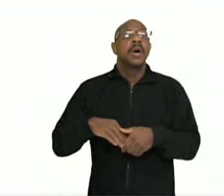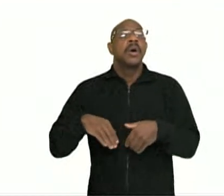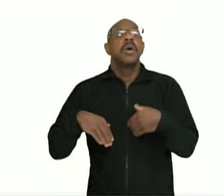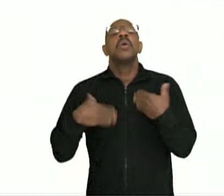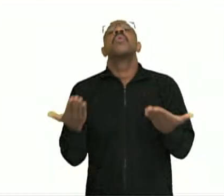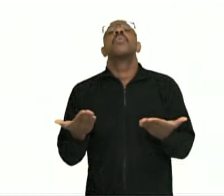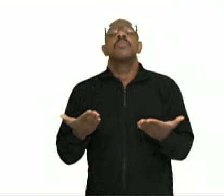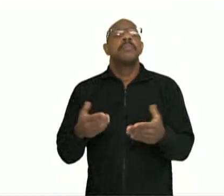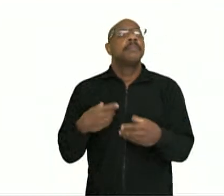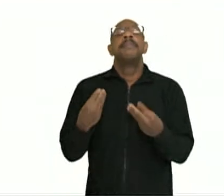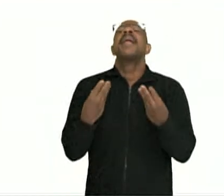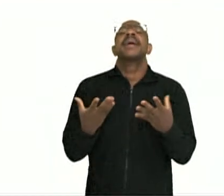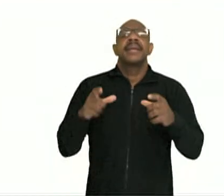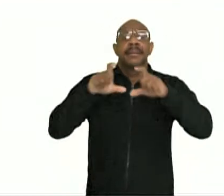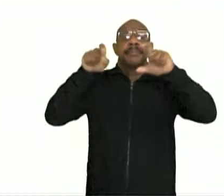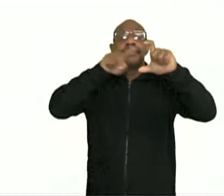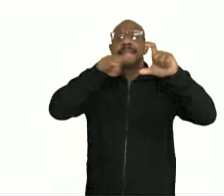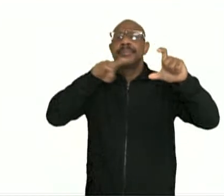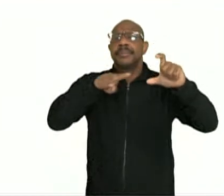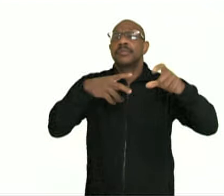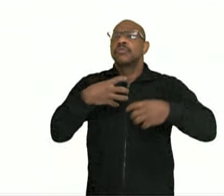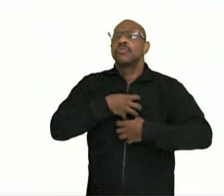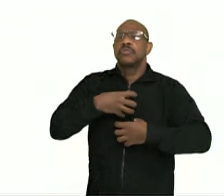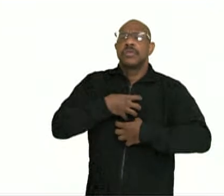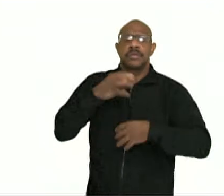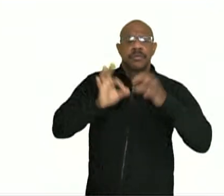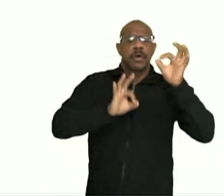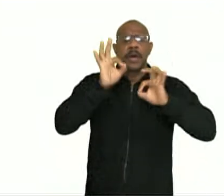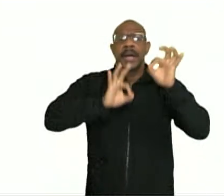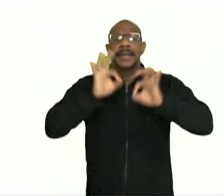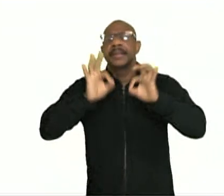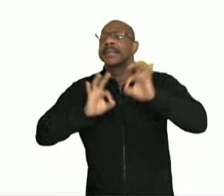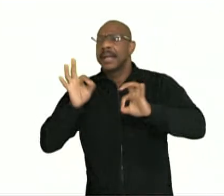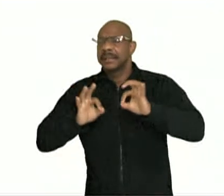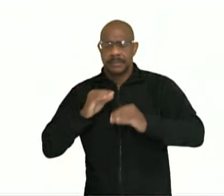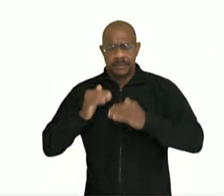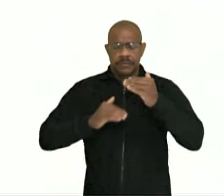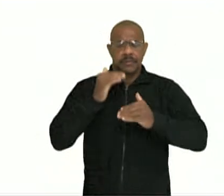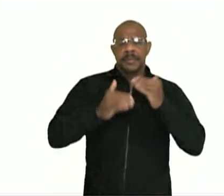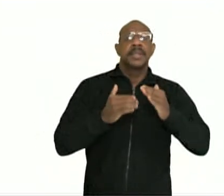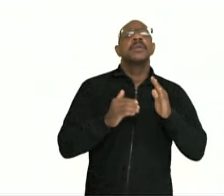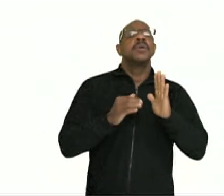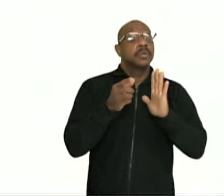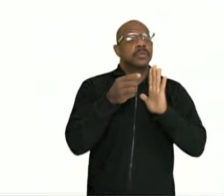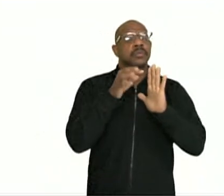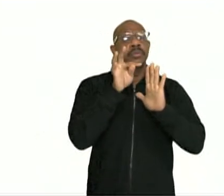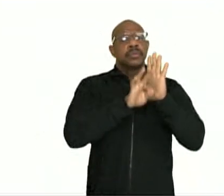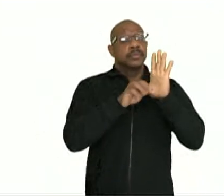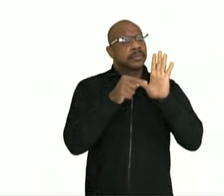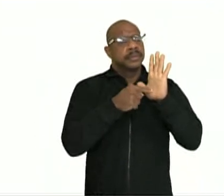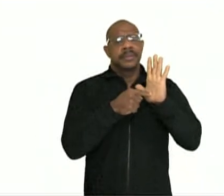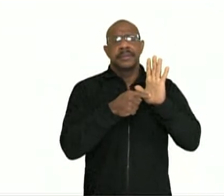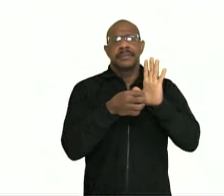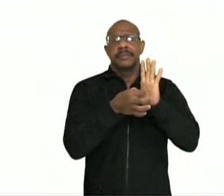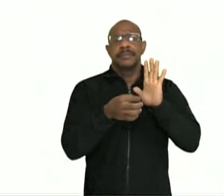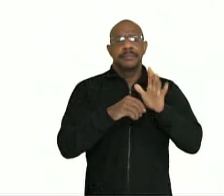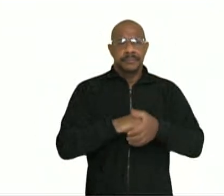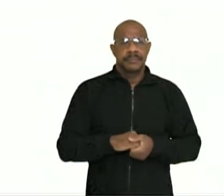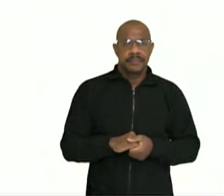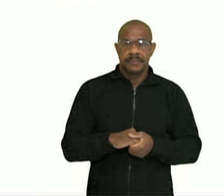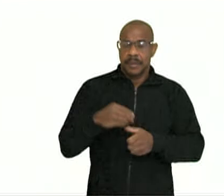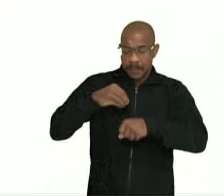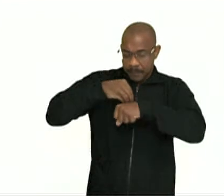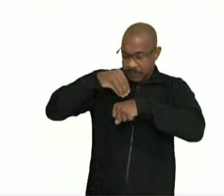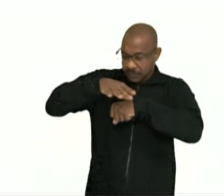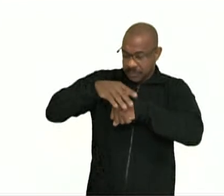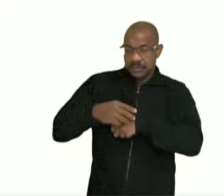desse trecho em relação à maneira como foi organizado o desenvolvimento do artigo? Primeiro, eu vou te dar aqui uma dica